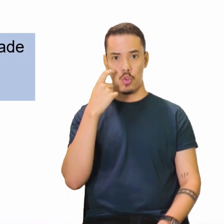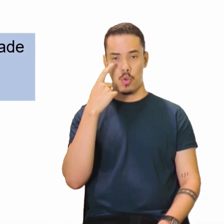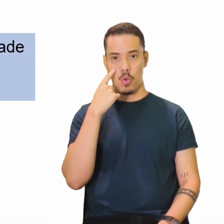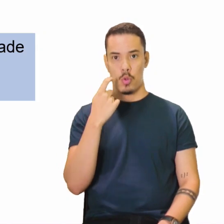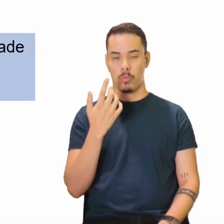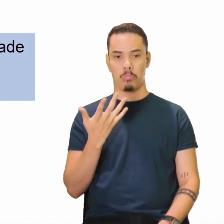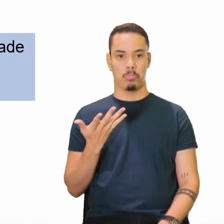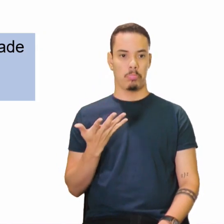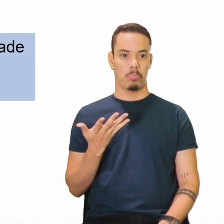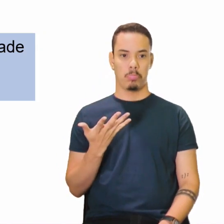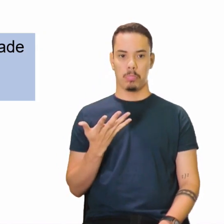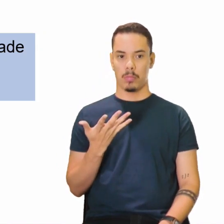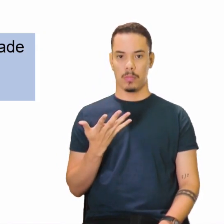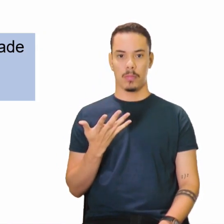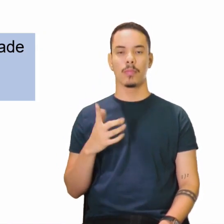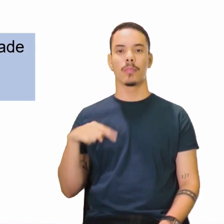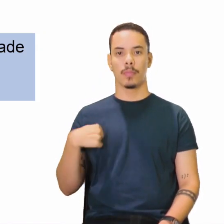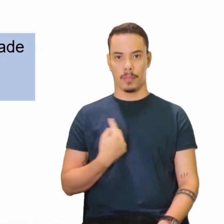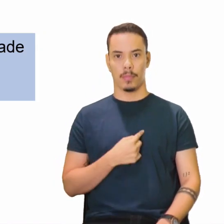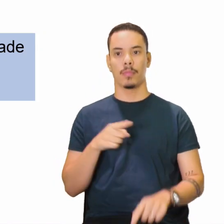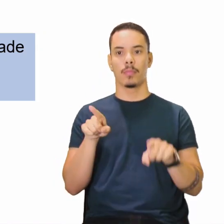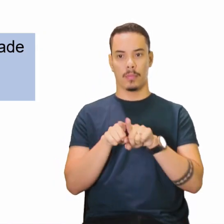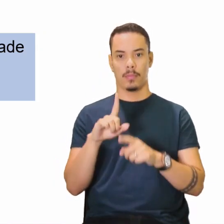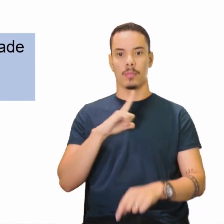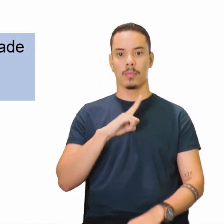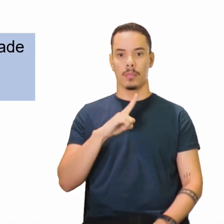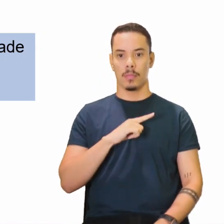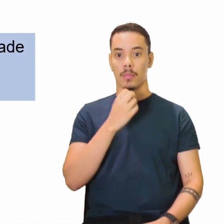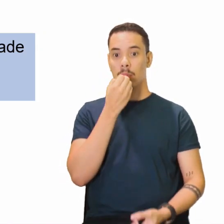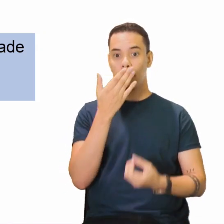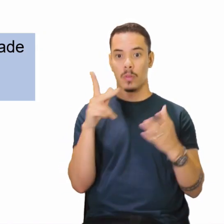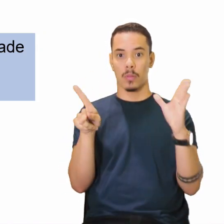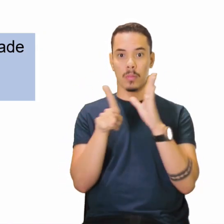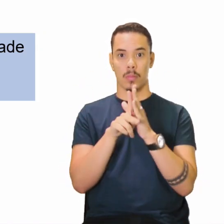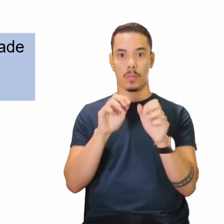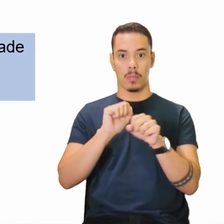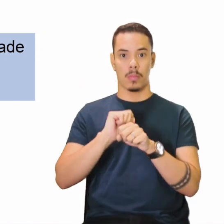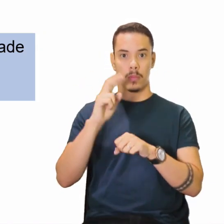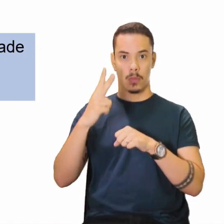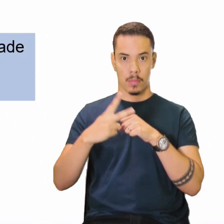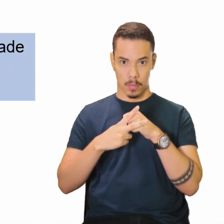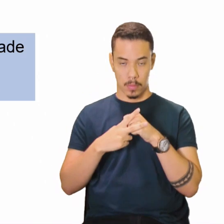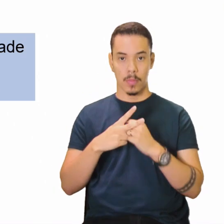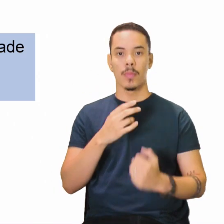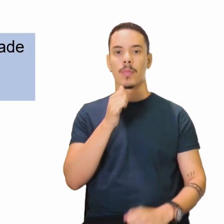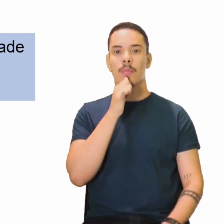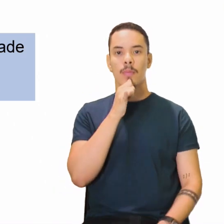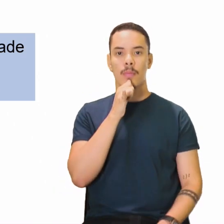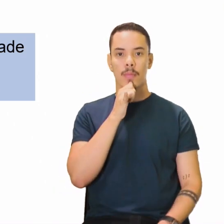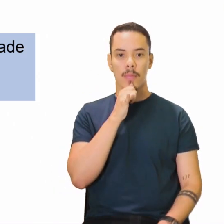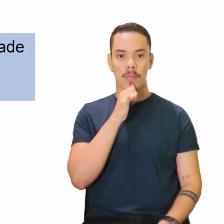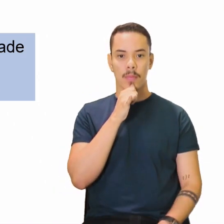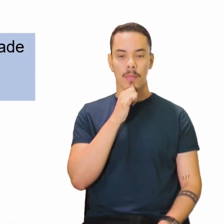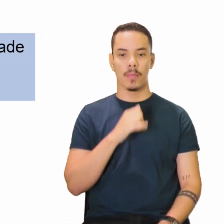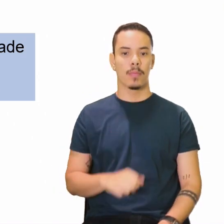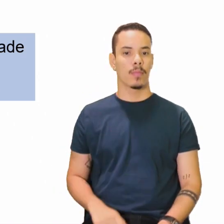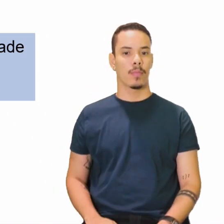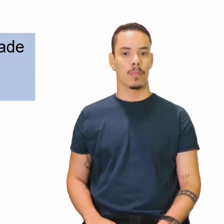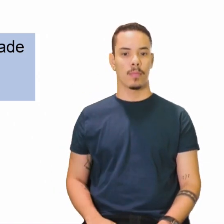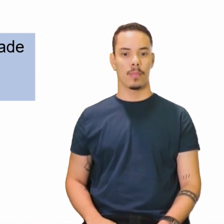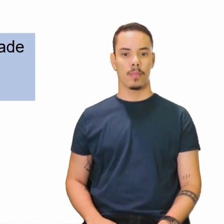chorou. E aí nós também temos locuções adverbiais. Por exemplo, com preposição